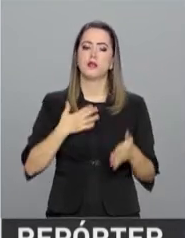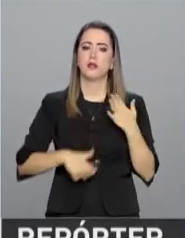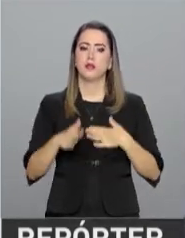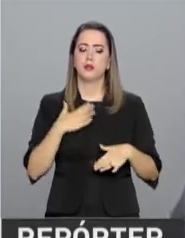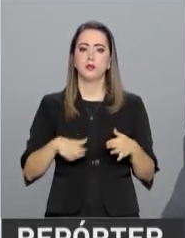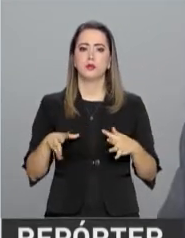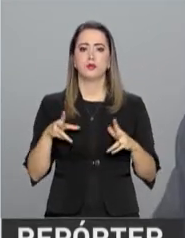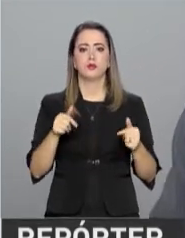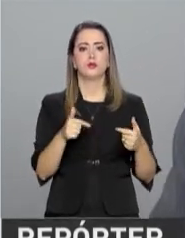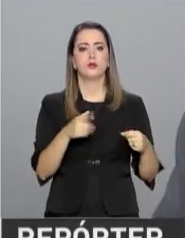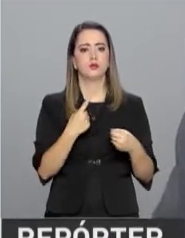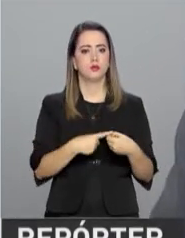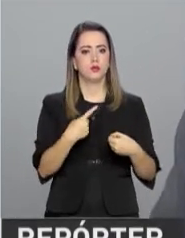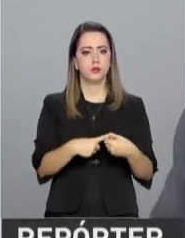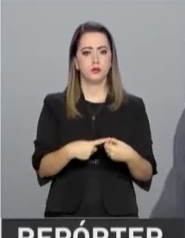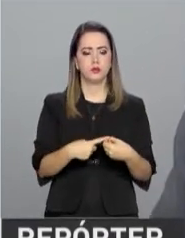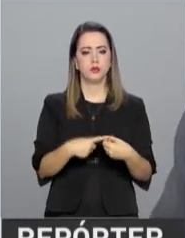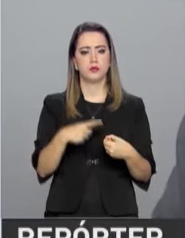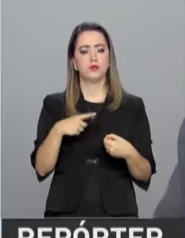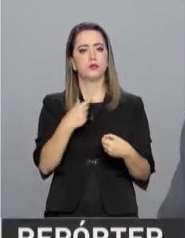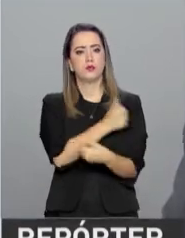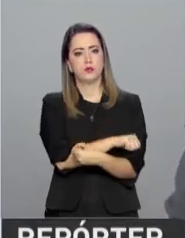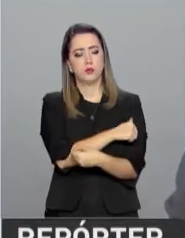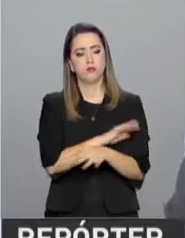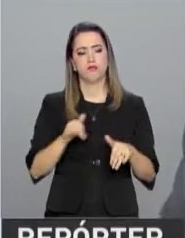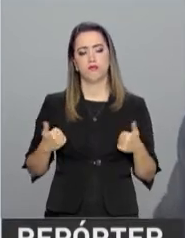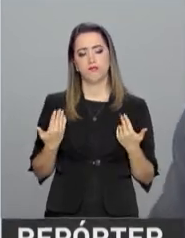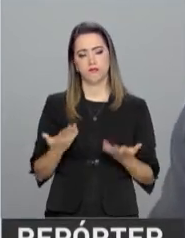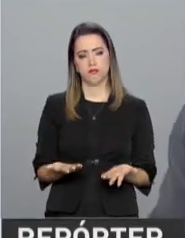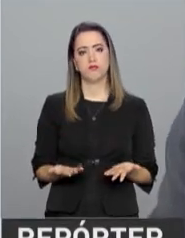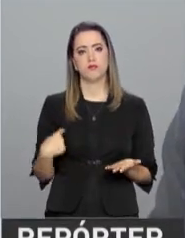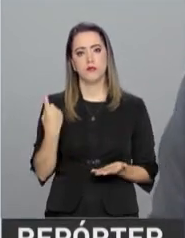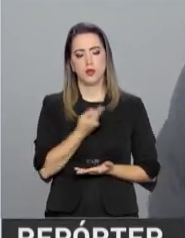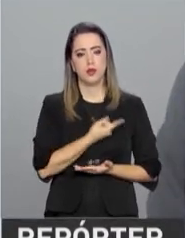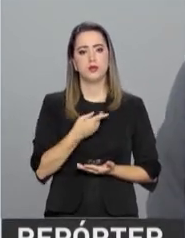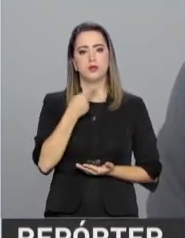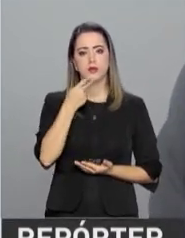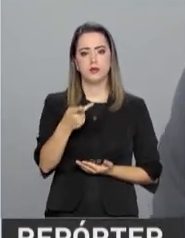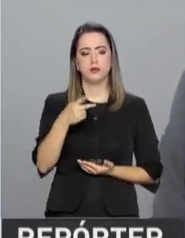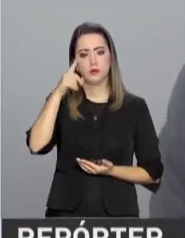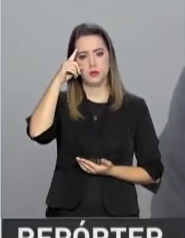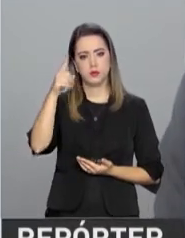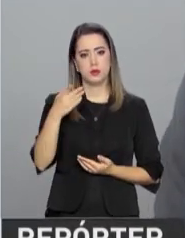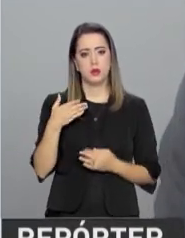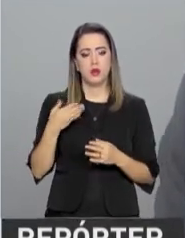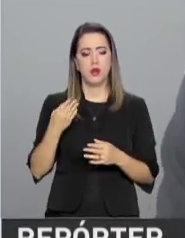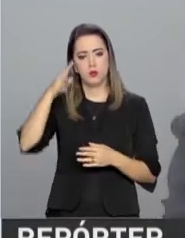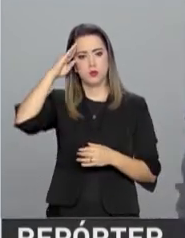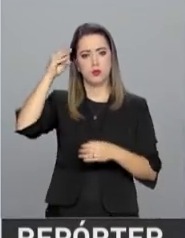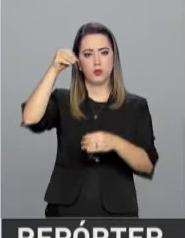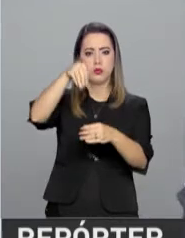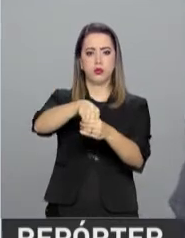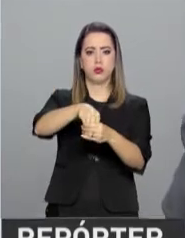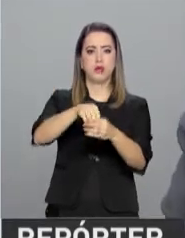na cidade do rio de janeiro por isso aliás nós decretamos a intervenção para